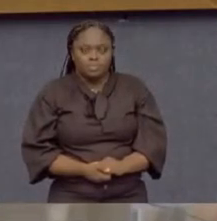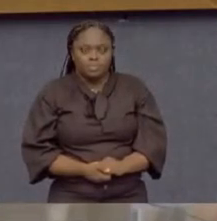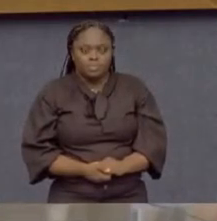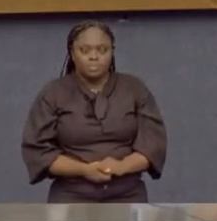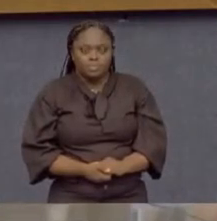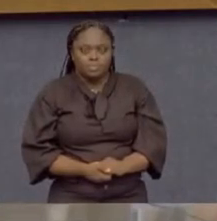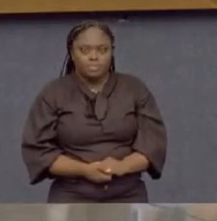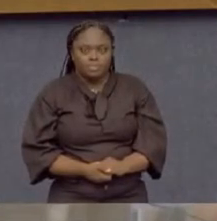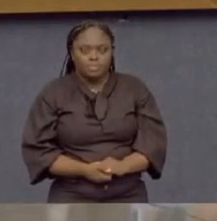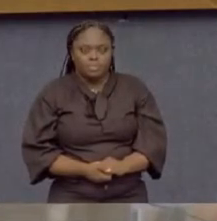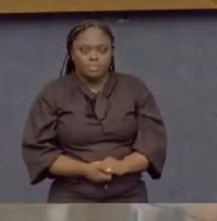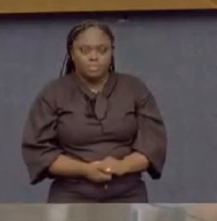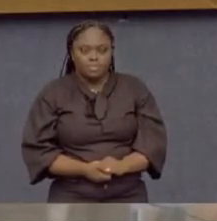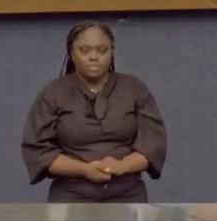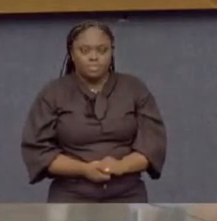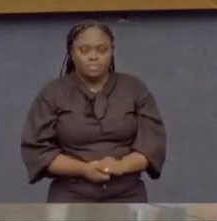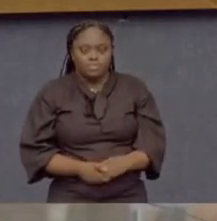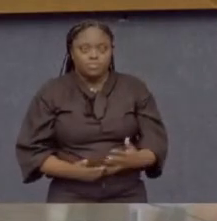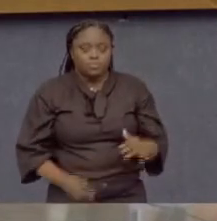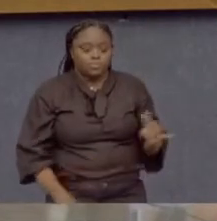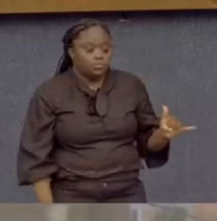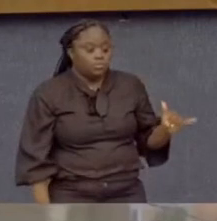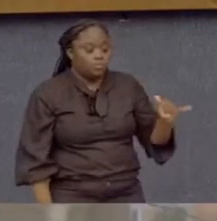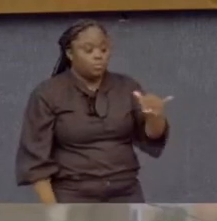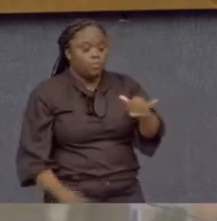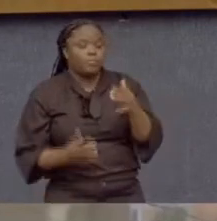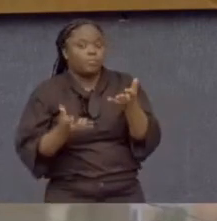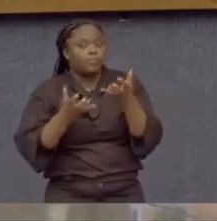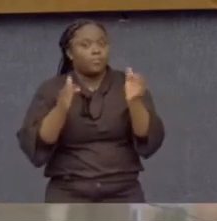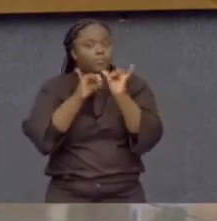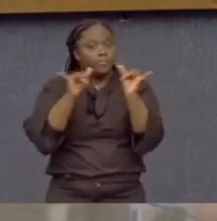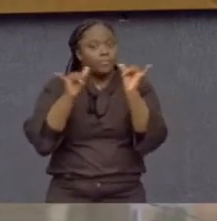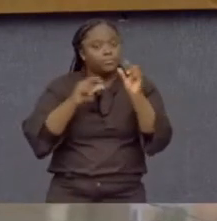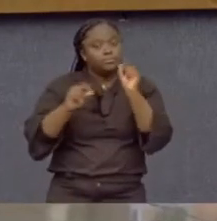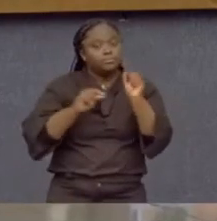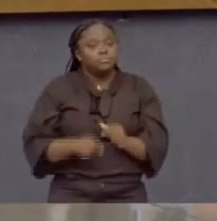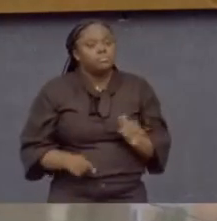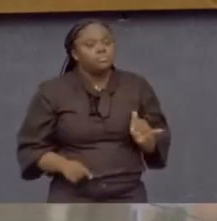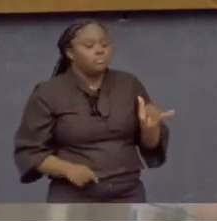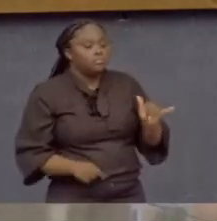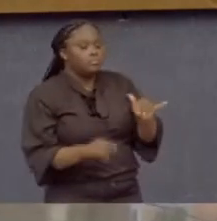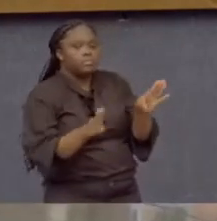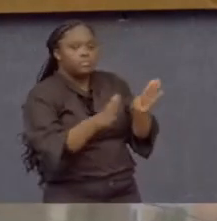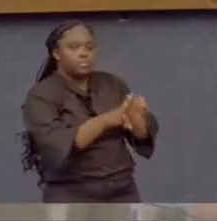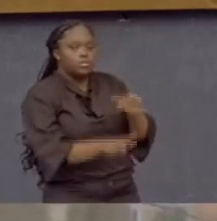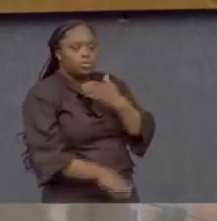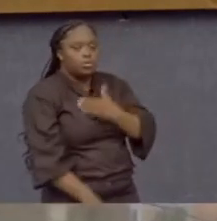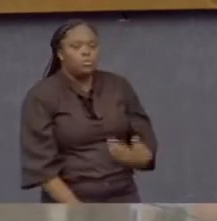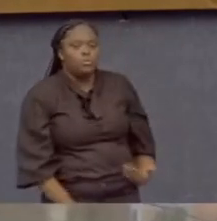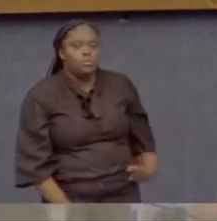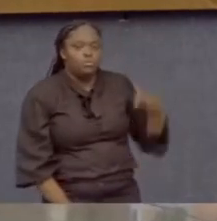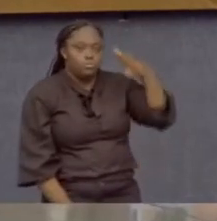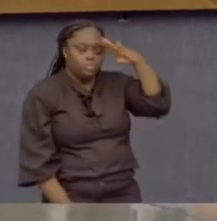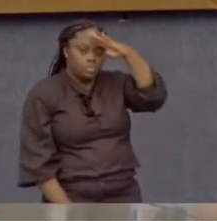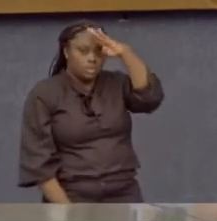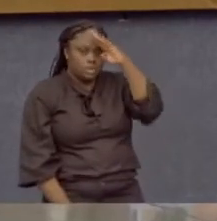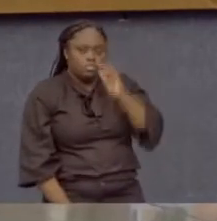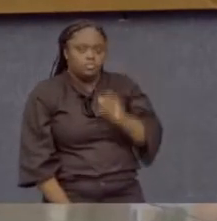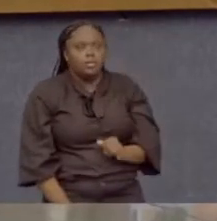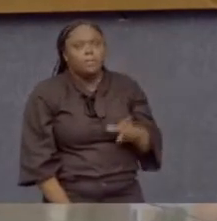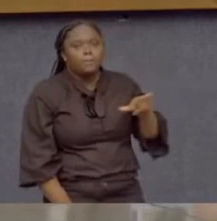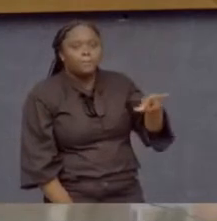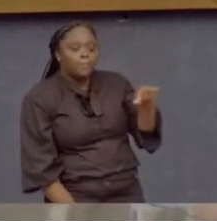A despeito da questão do aeroporto, eu queria dizer o seguinte: esse aeroporto foi fechado do governo Bolsonaro. A decisão